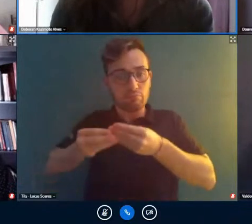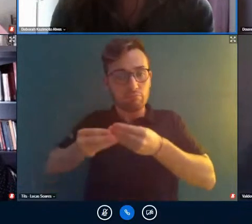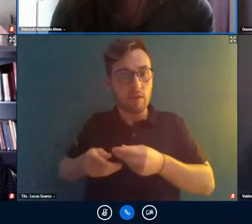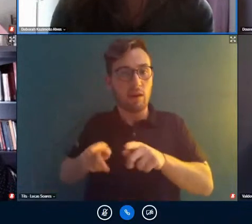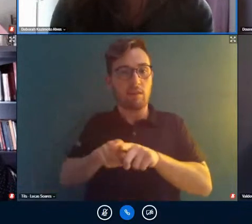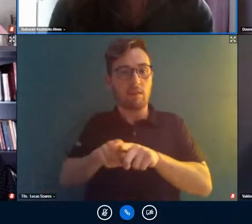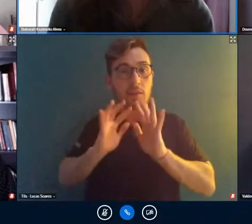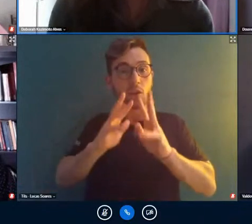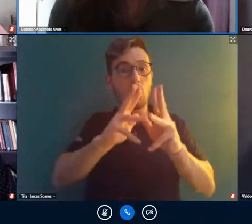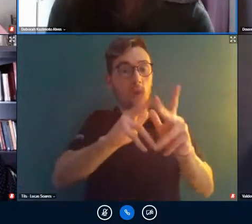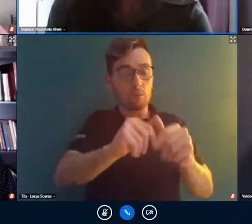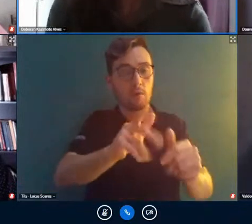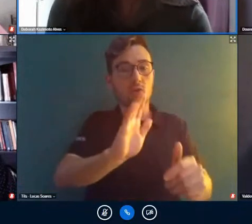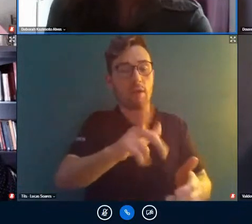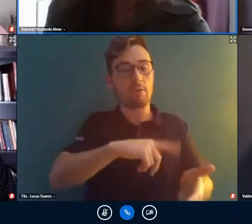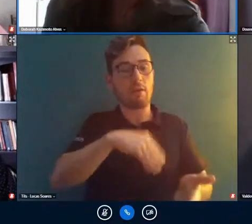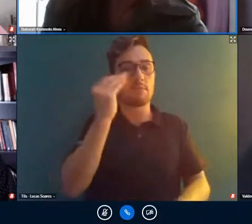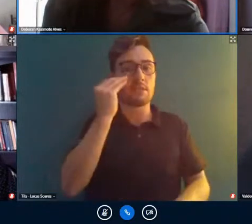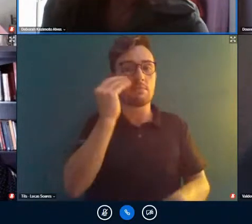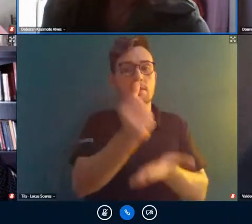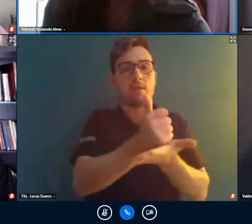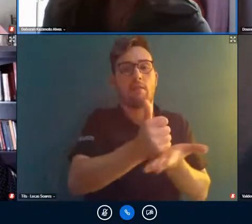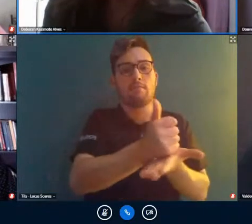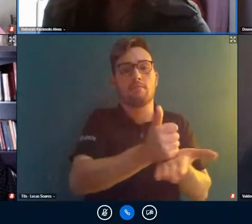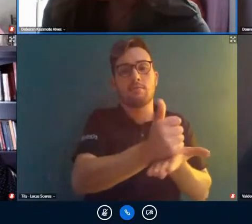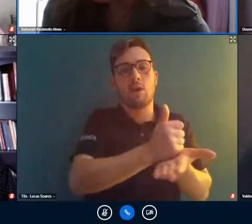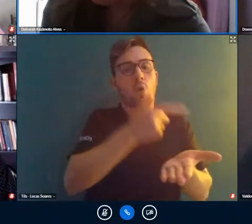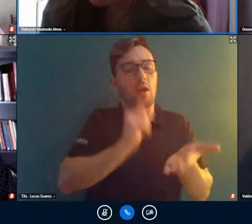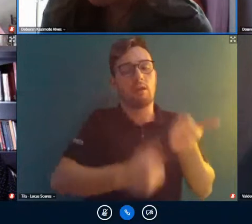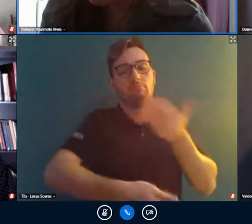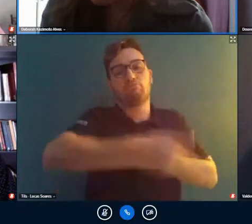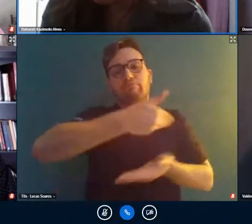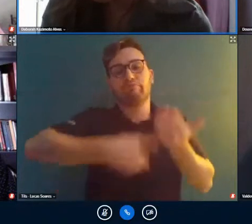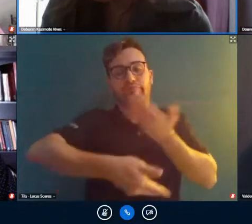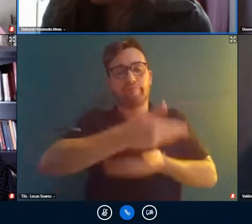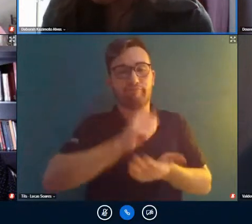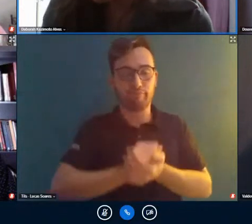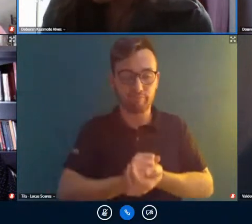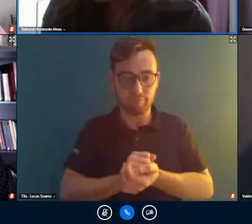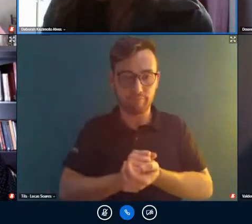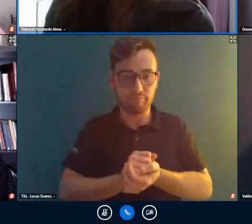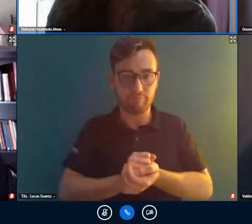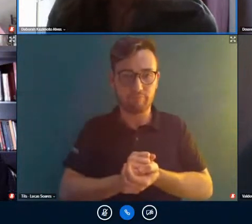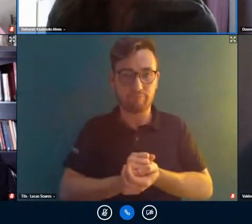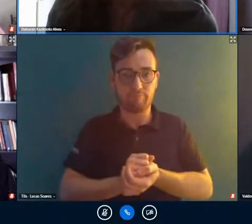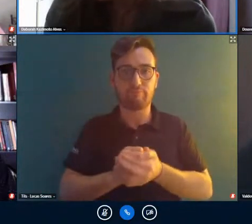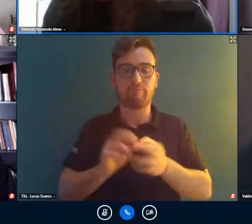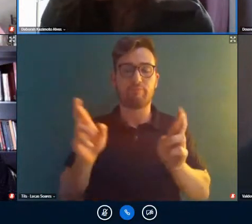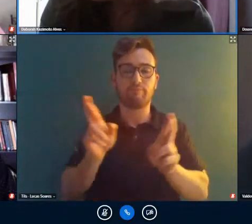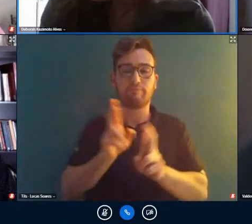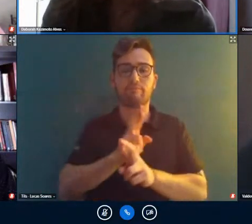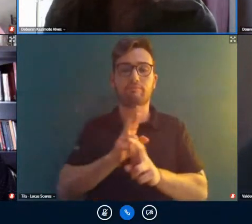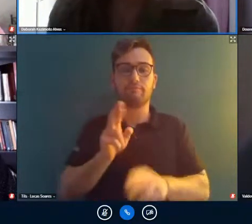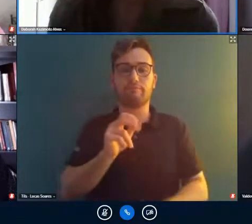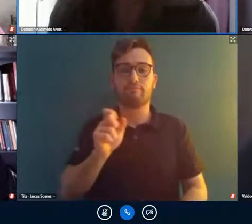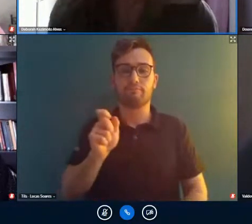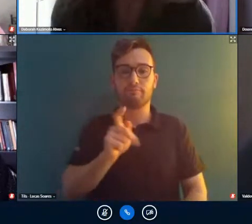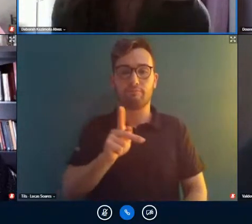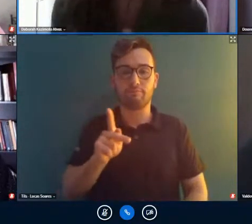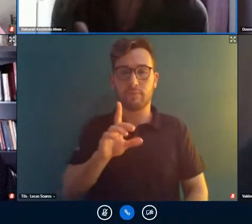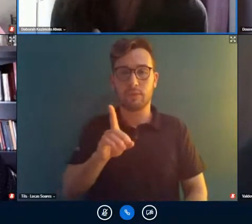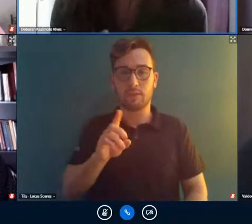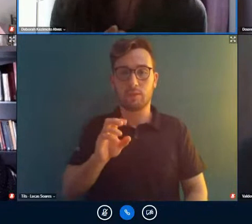tem uma experiência que pode ser trocada. Em relação à pergunta do professor Dover,